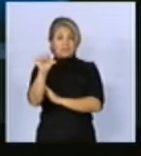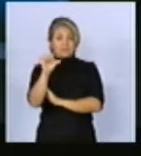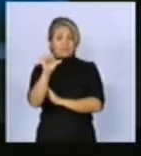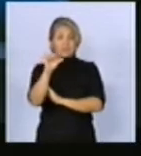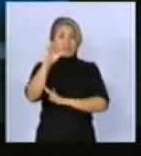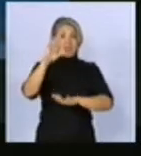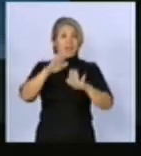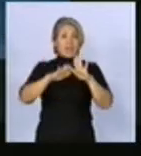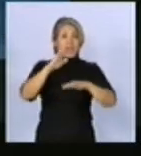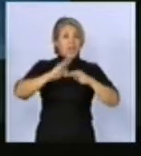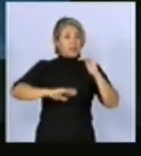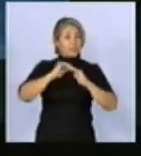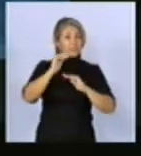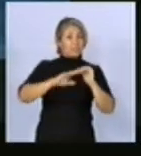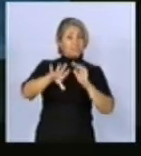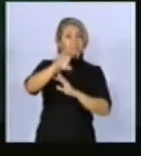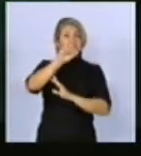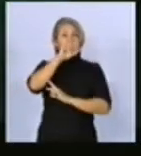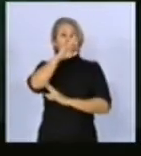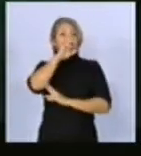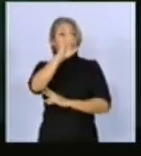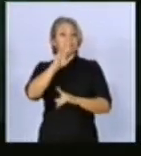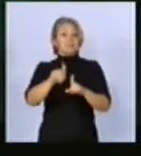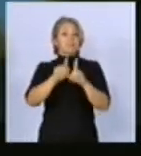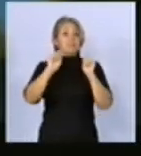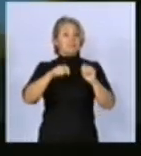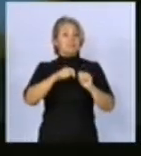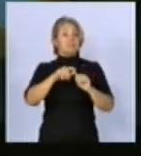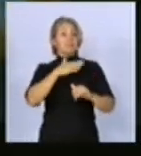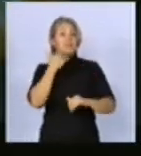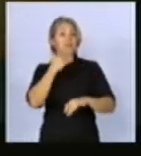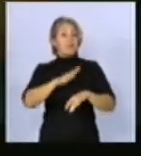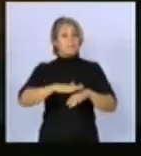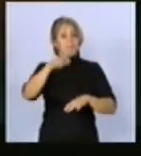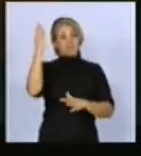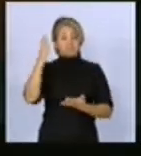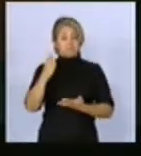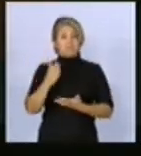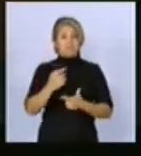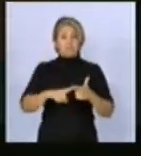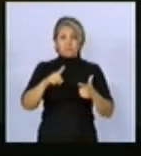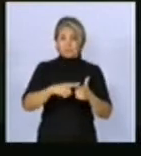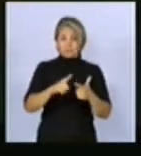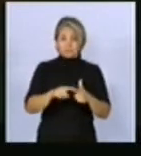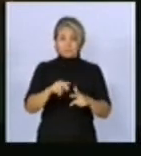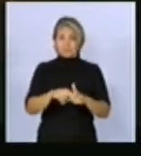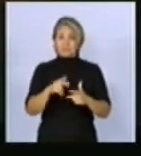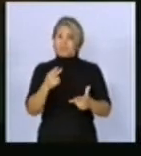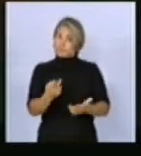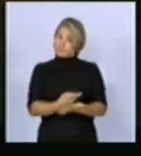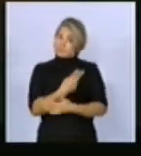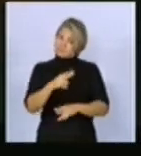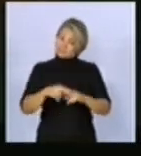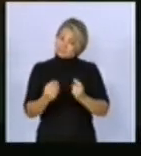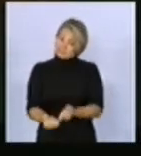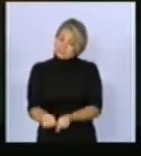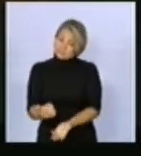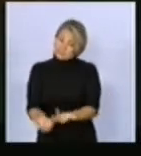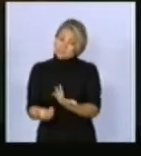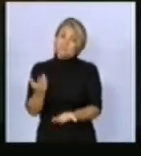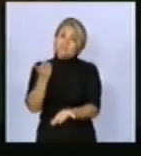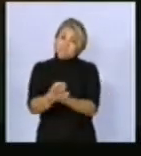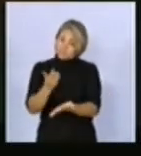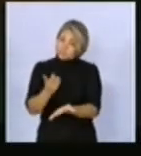qualidade do ar é conta da péssima o índice de mortalidade até pode aumentar os problemas provocados pela queima da cana se repetem nos pés